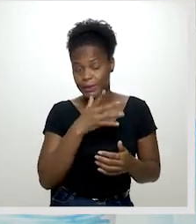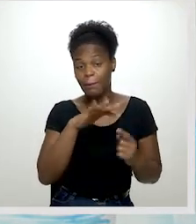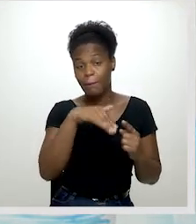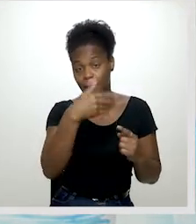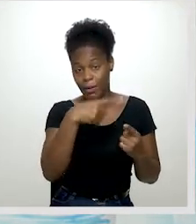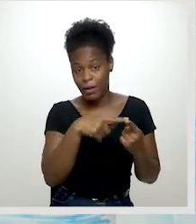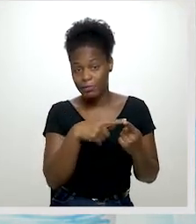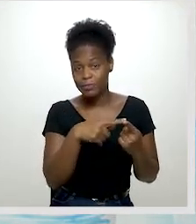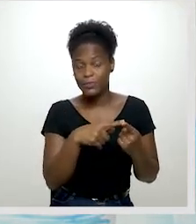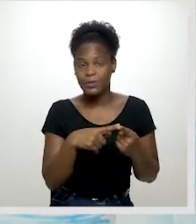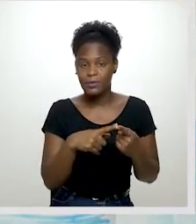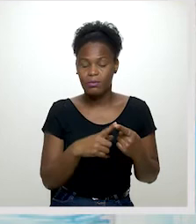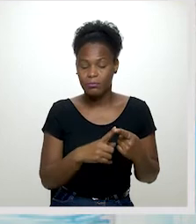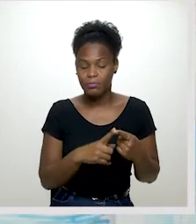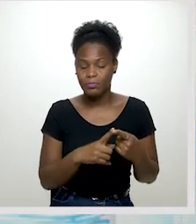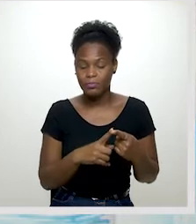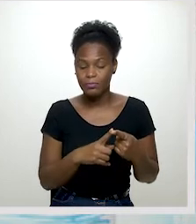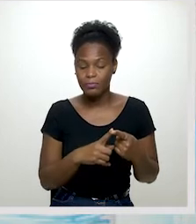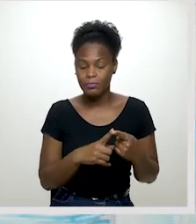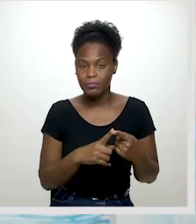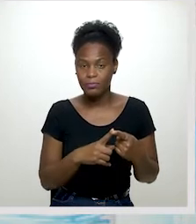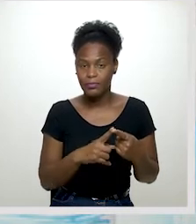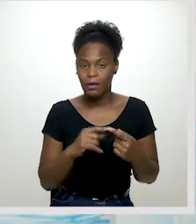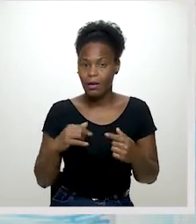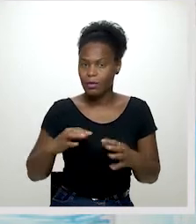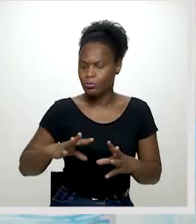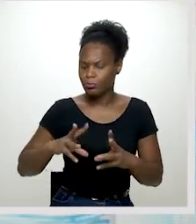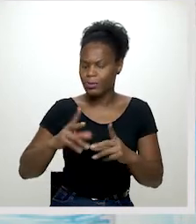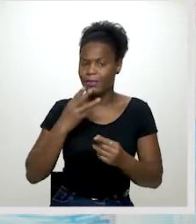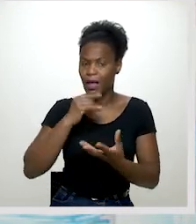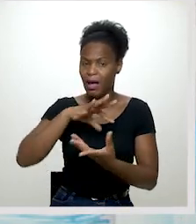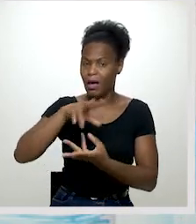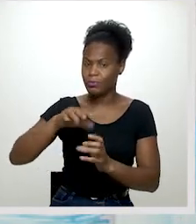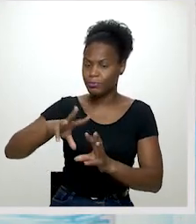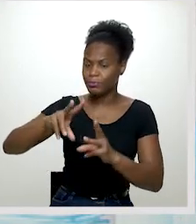durante a evolução da Terra, a Terra tem sofrido